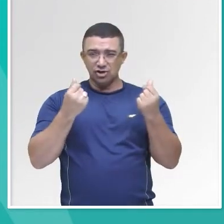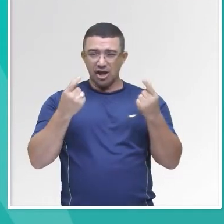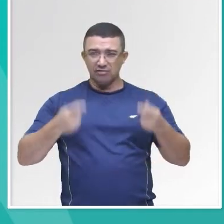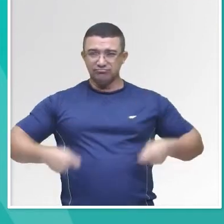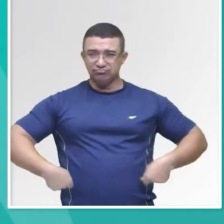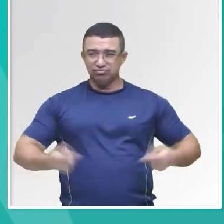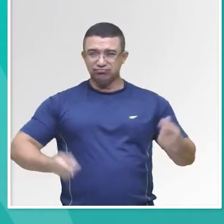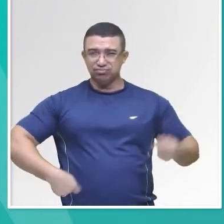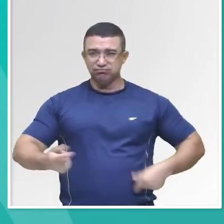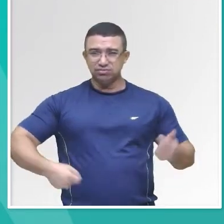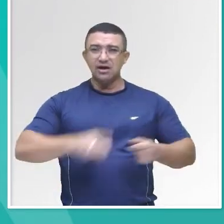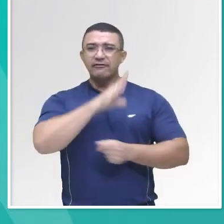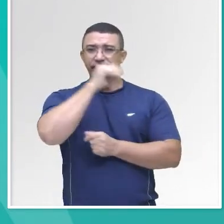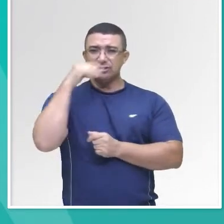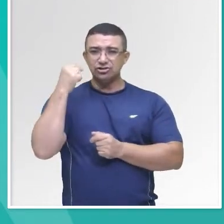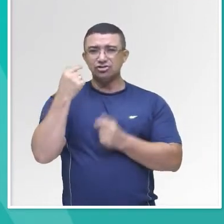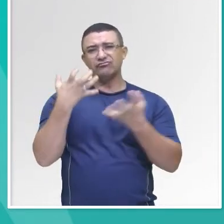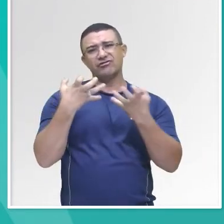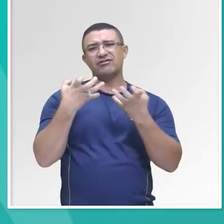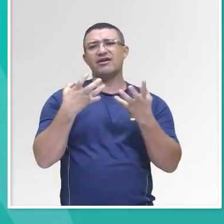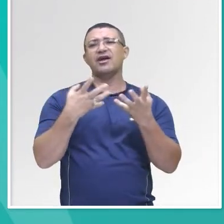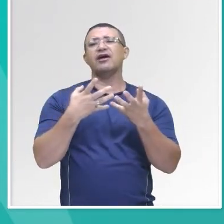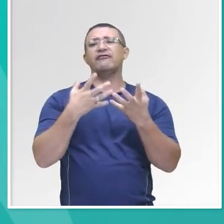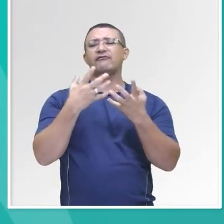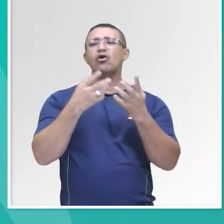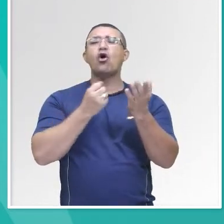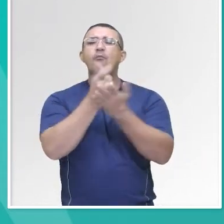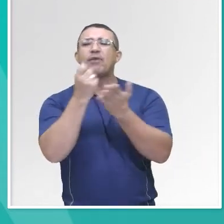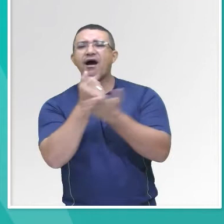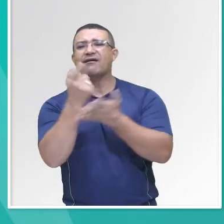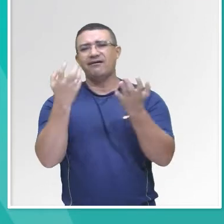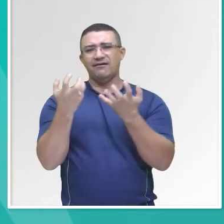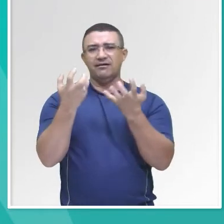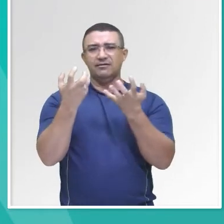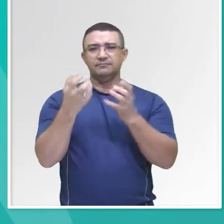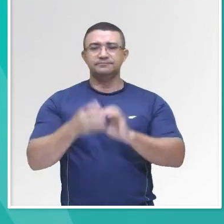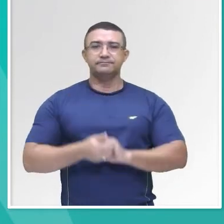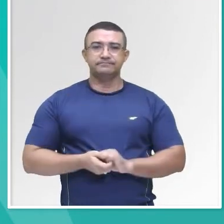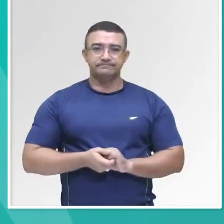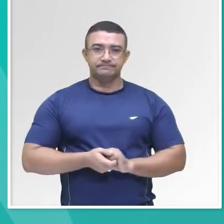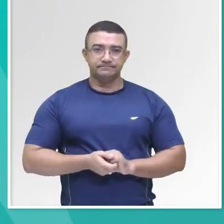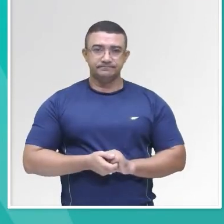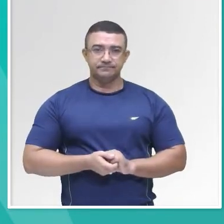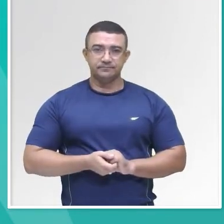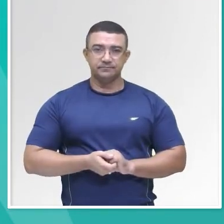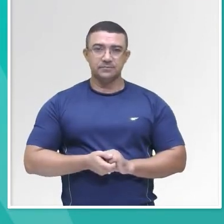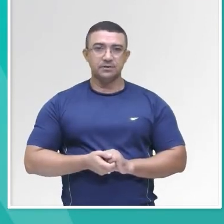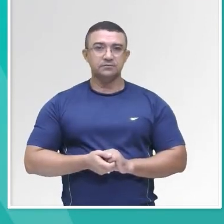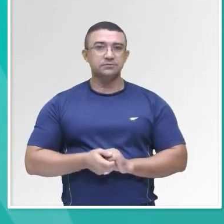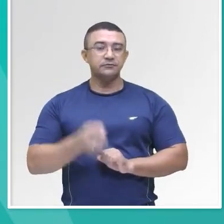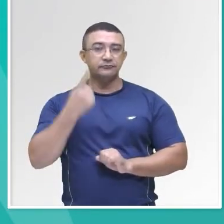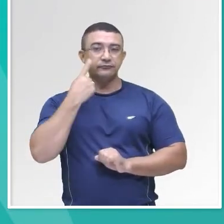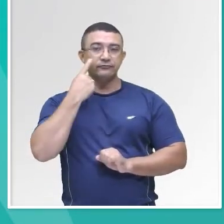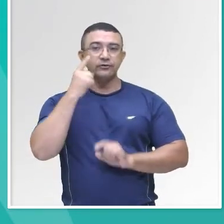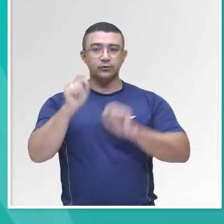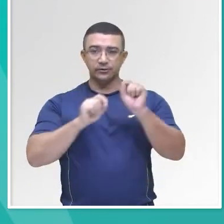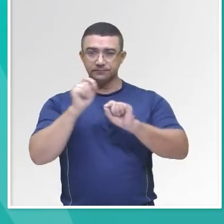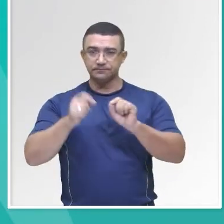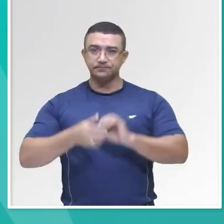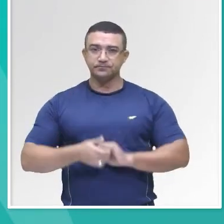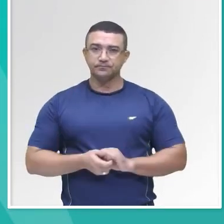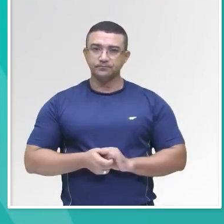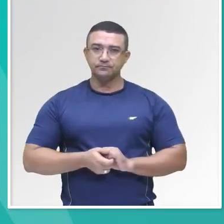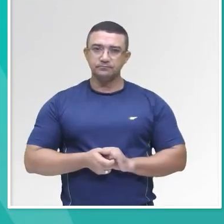infantil, causas e consequências e prevenção. Então, nós temos aí este primeiro parágrafo, né, que nós